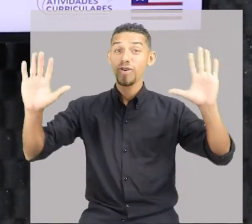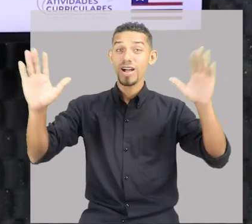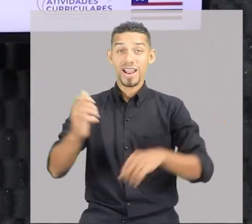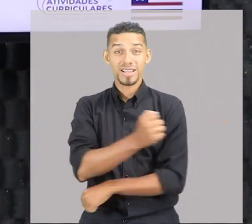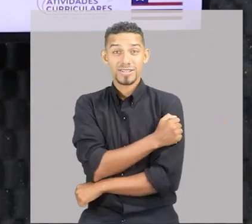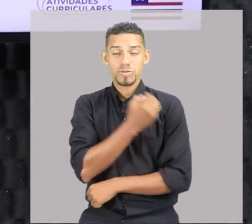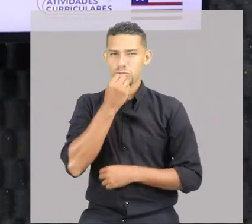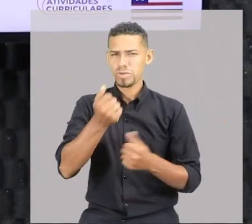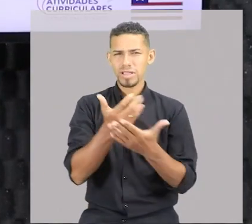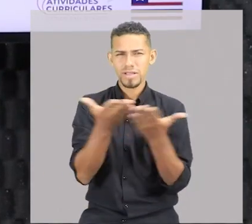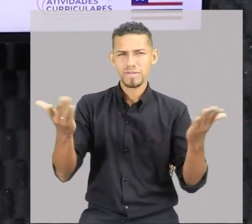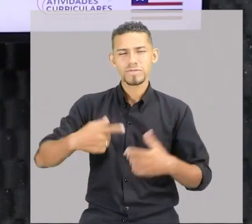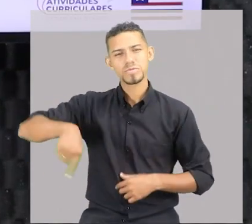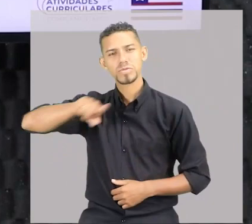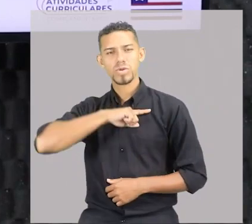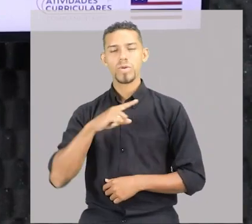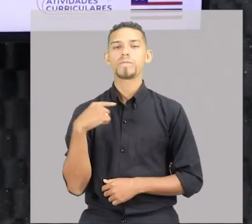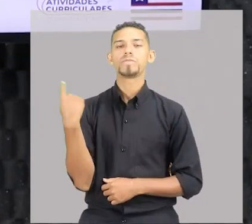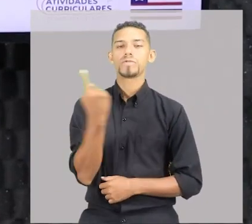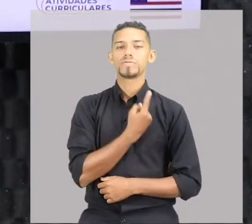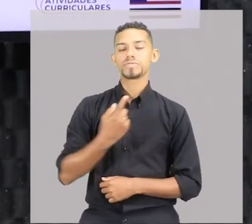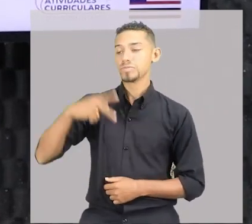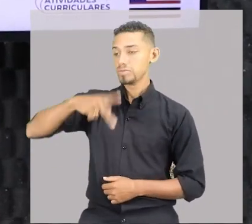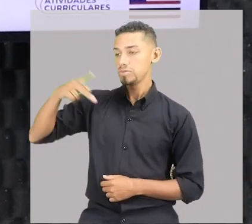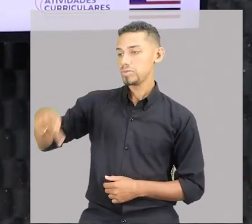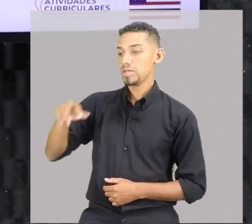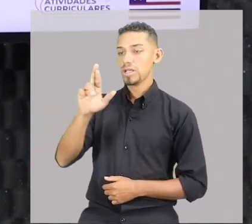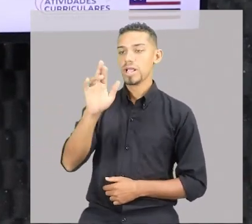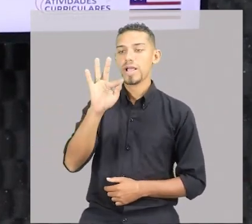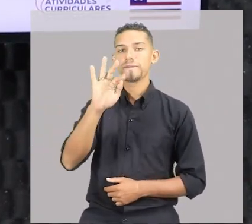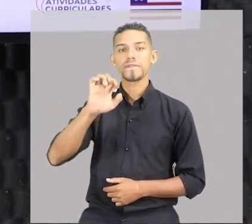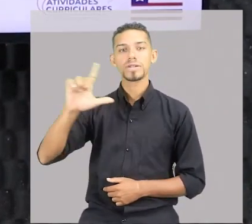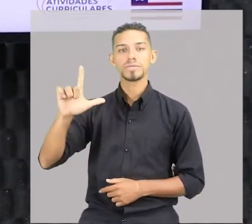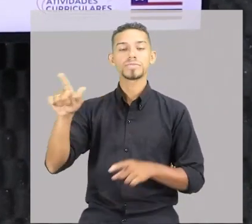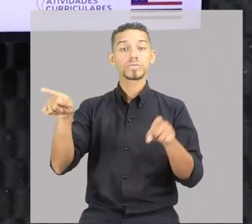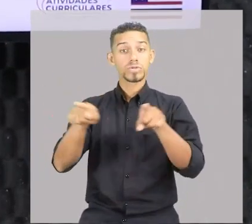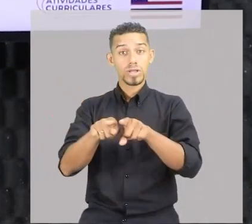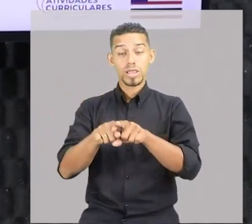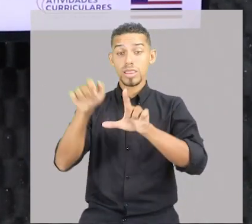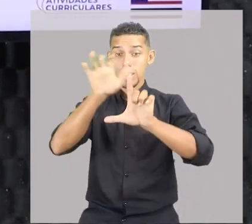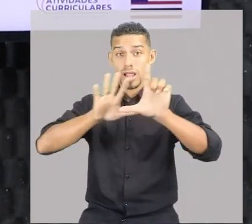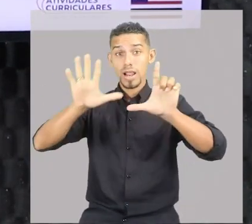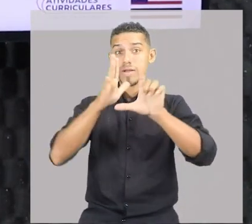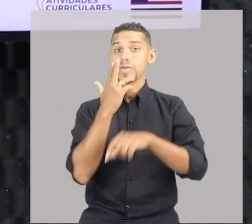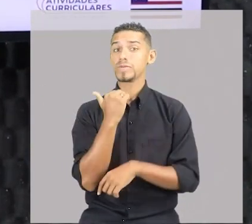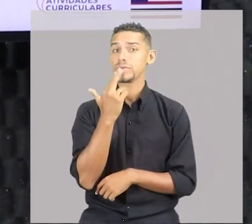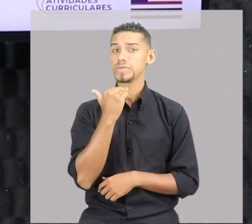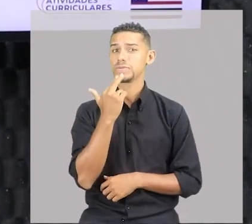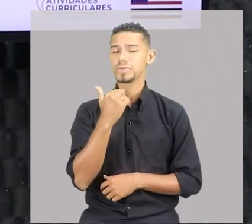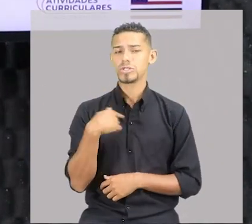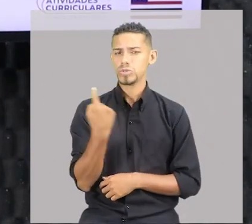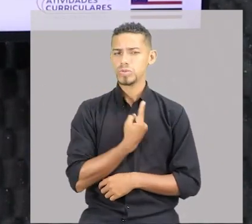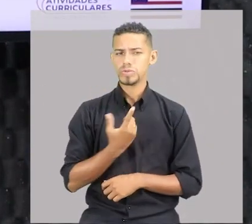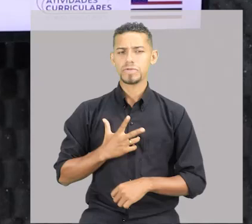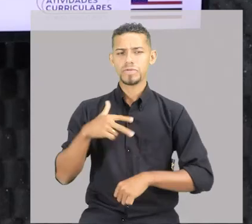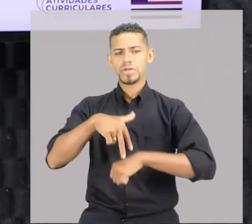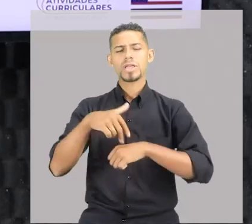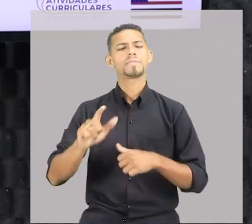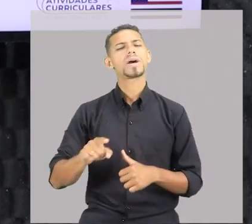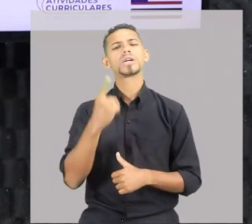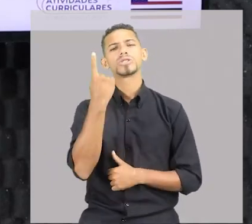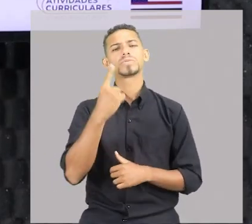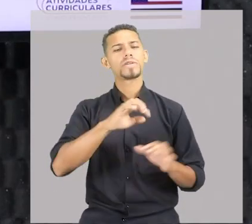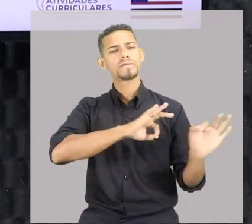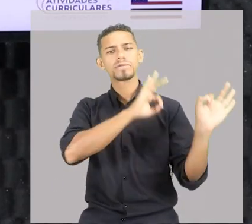Fala galera, tudo bem? Aqui com vocês é o professor Rafael Carlos, de Sociologia, da plataforma Gonçalves Dias. E a gente está aqui em mais uma videoaula